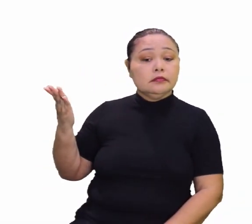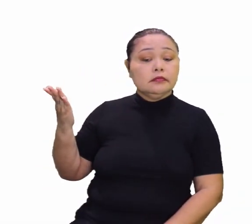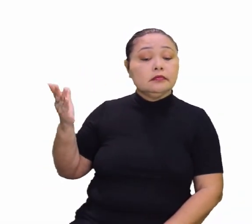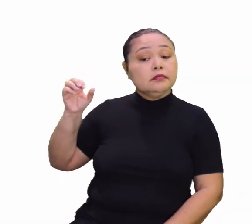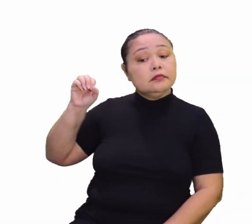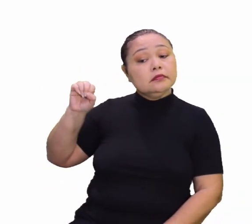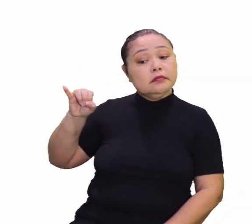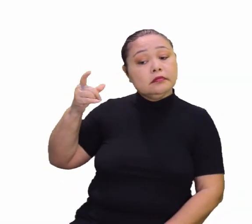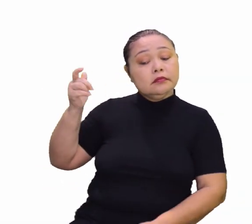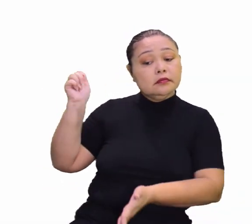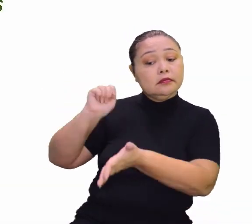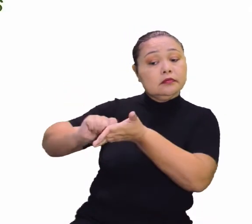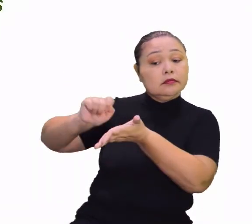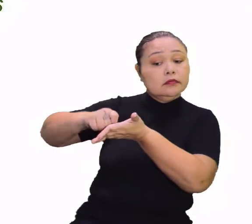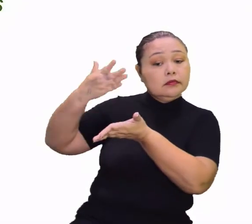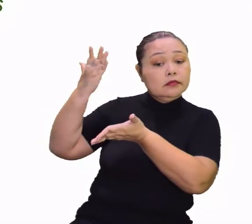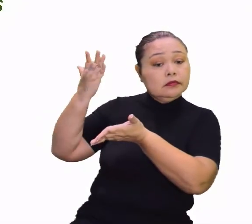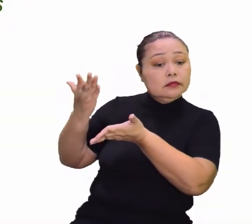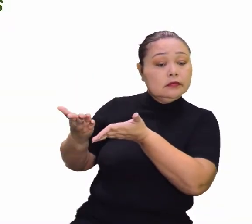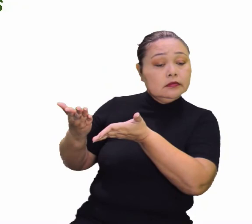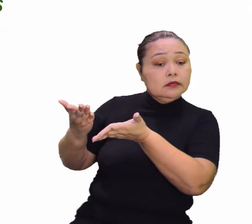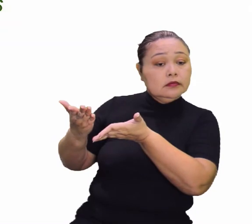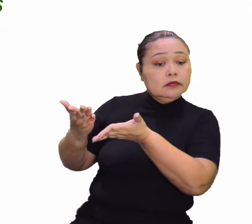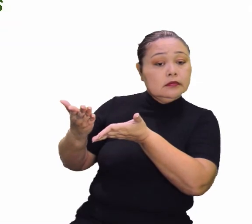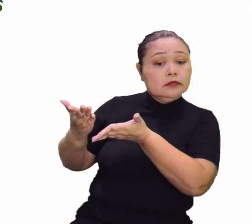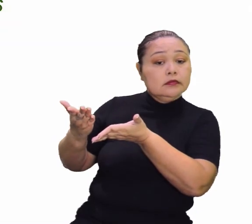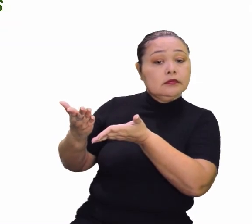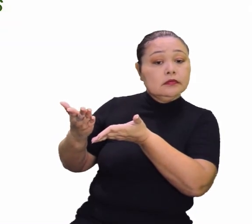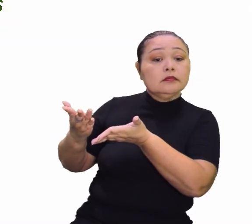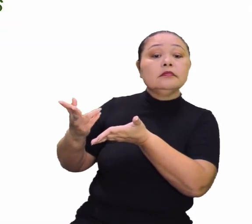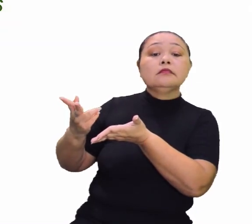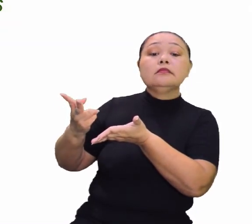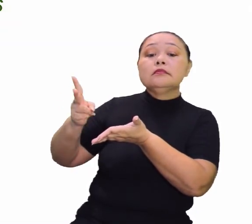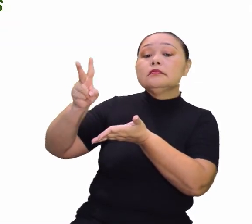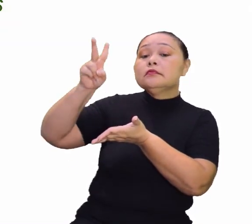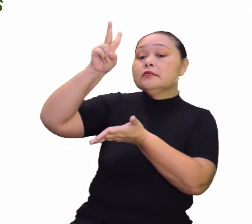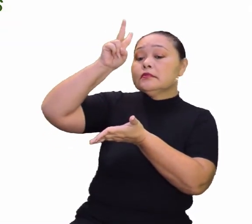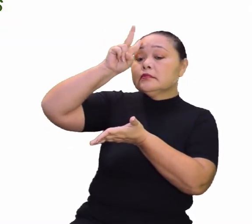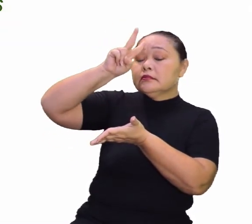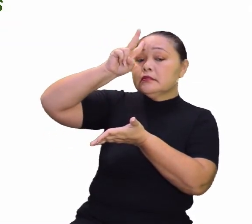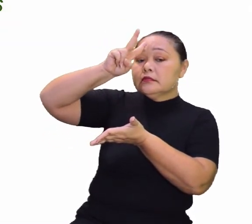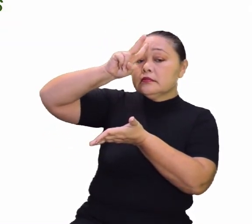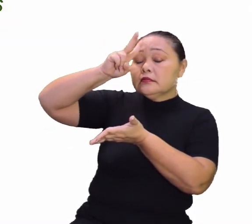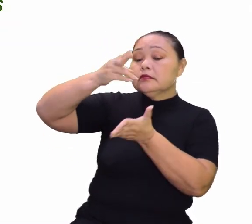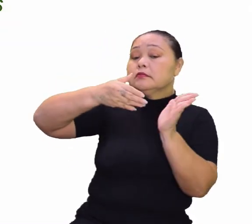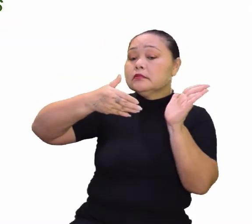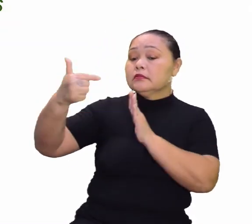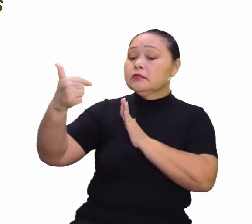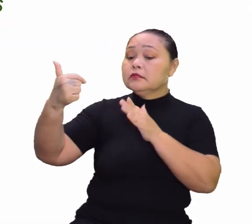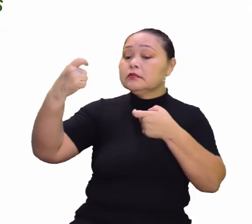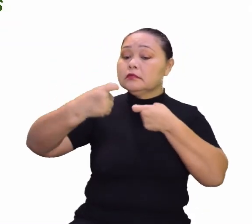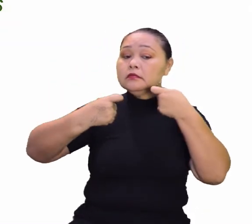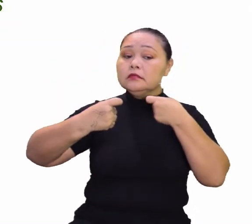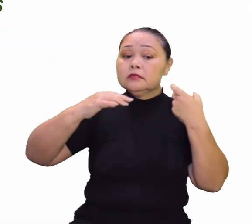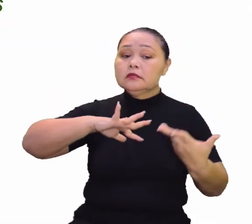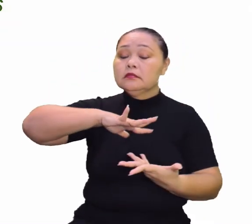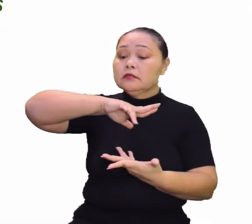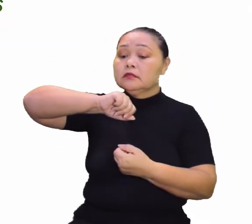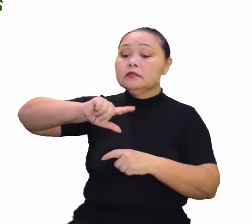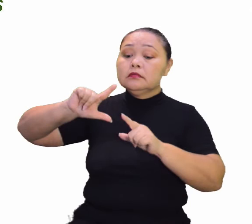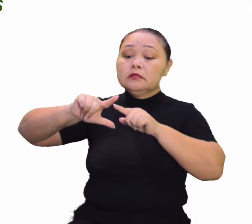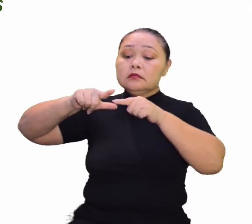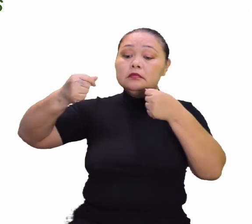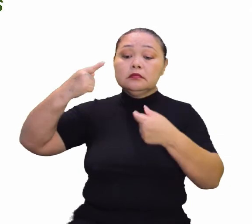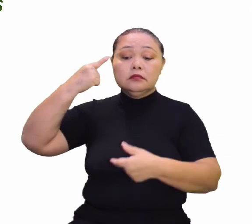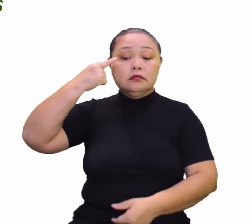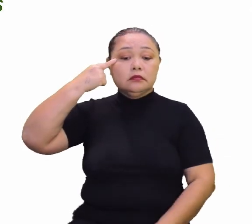Se você colocou, meu querido aluno, que você deve lembrar que durante a Segunda Guerra